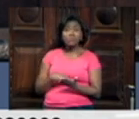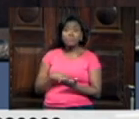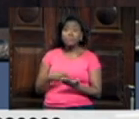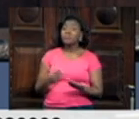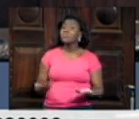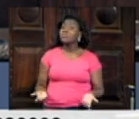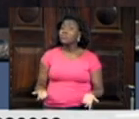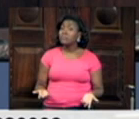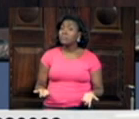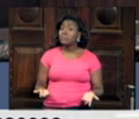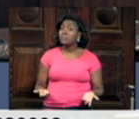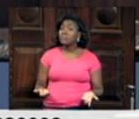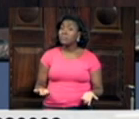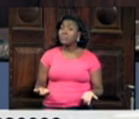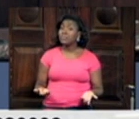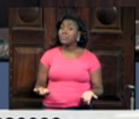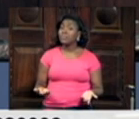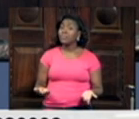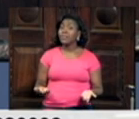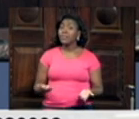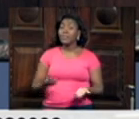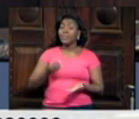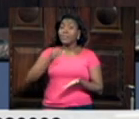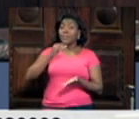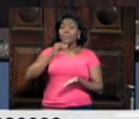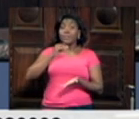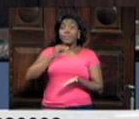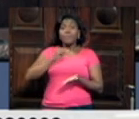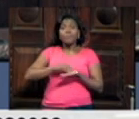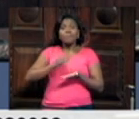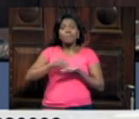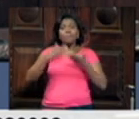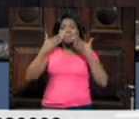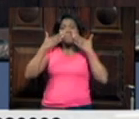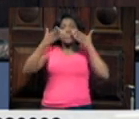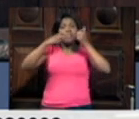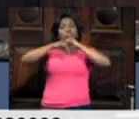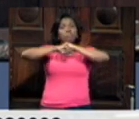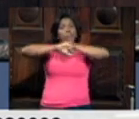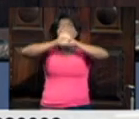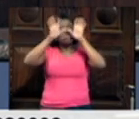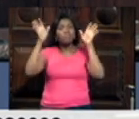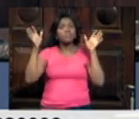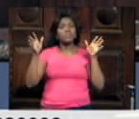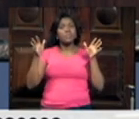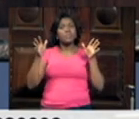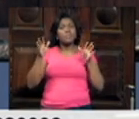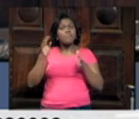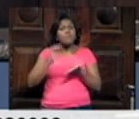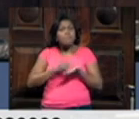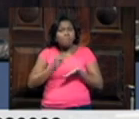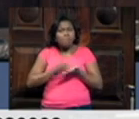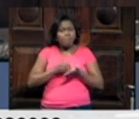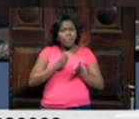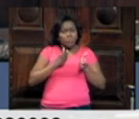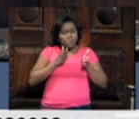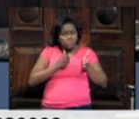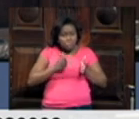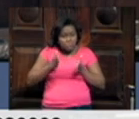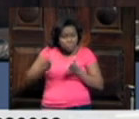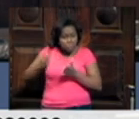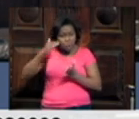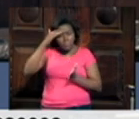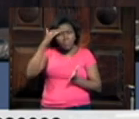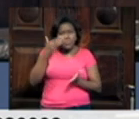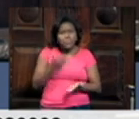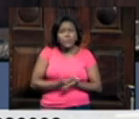seja, a ausência de transparência, a ausência de critérios, a ausência de